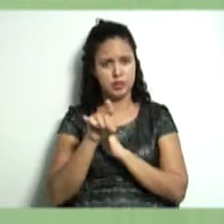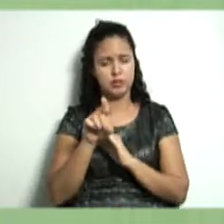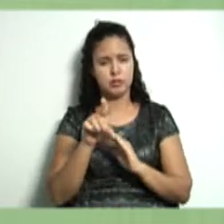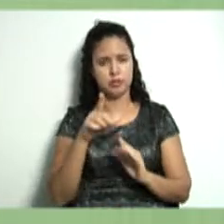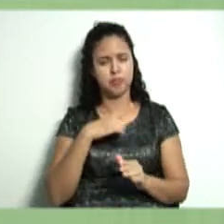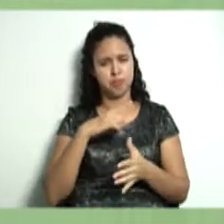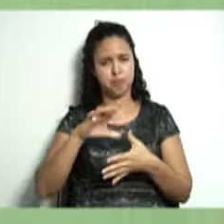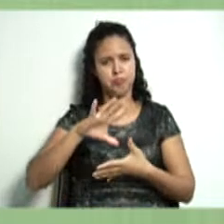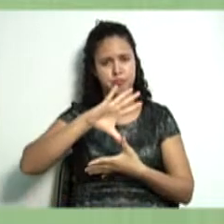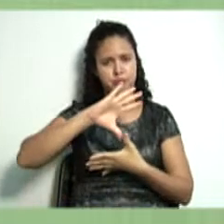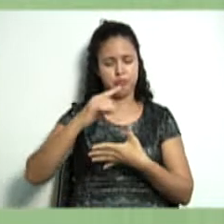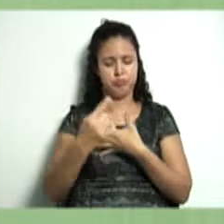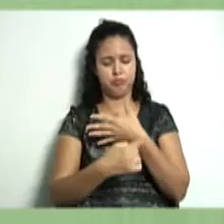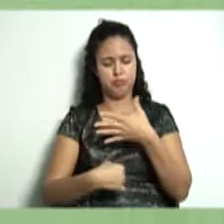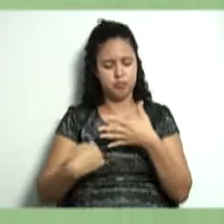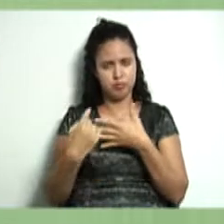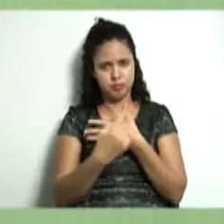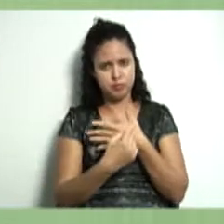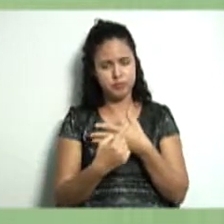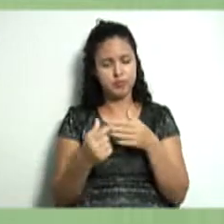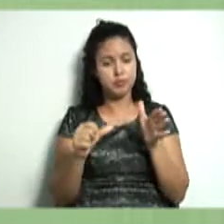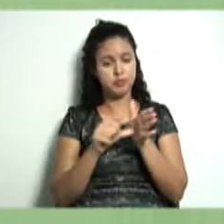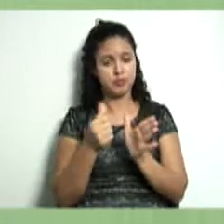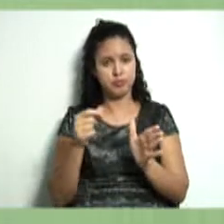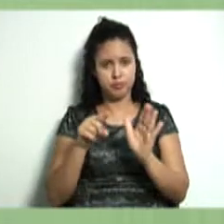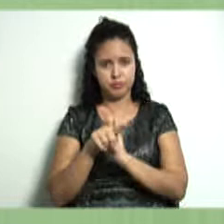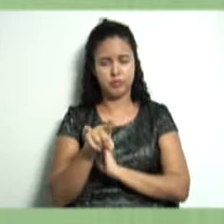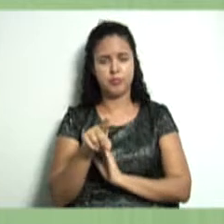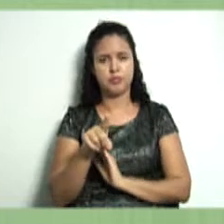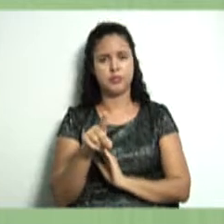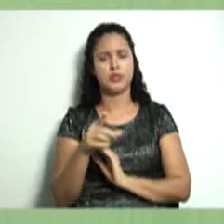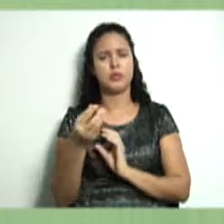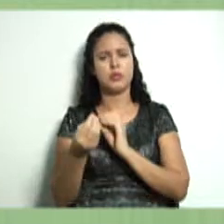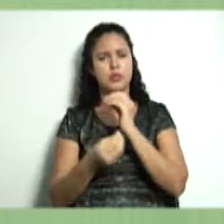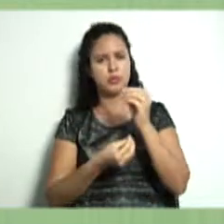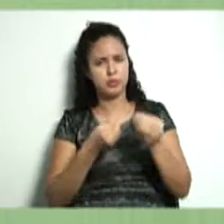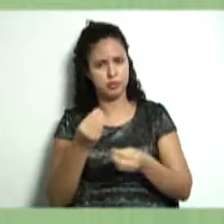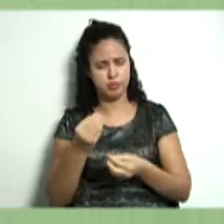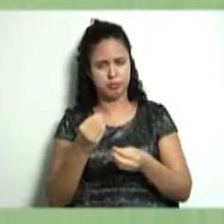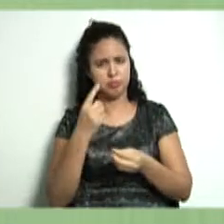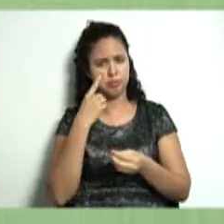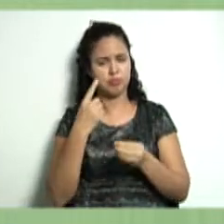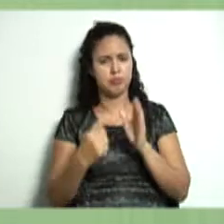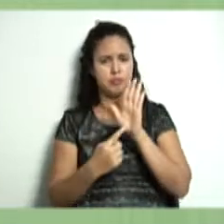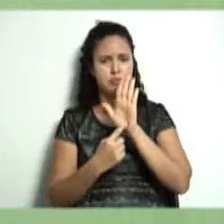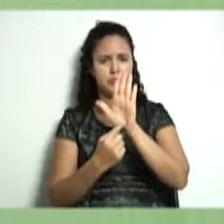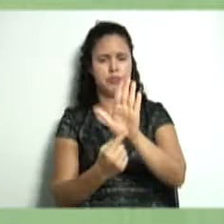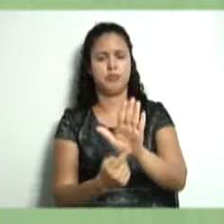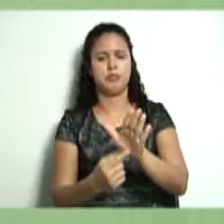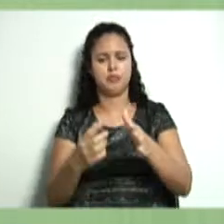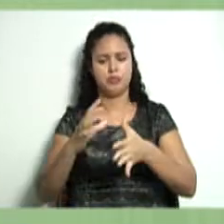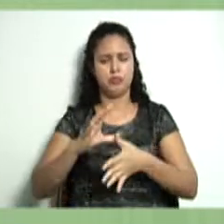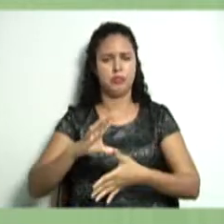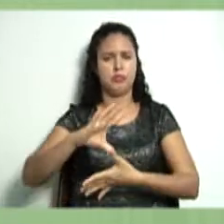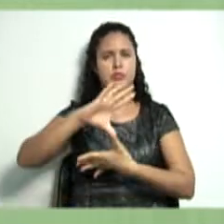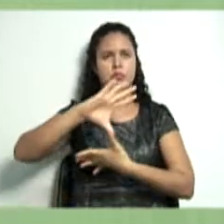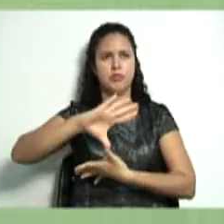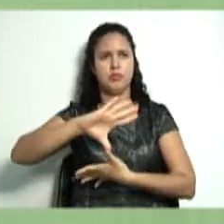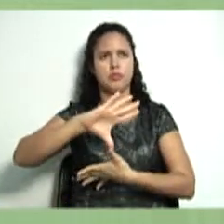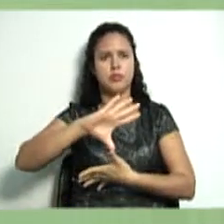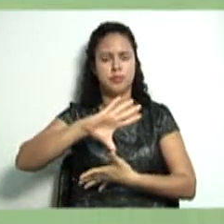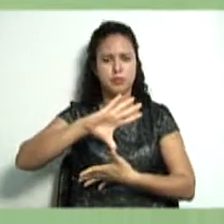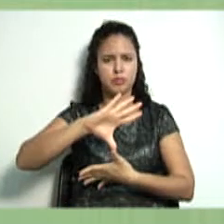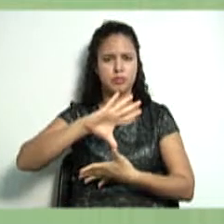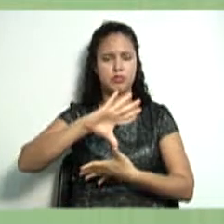esse mapa. Então, na primeira questão, conforme demonstrado acima, no caso, no quadro,